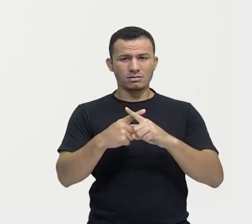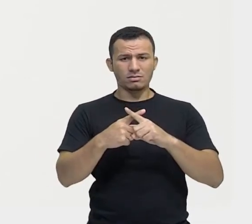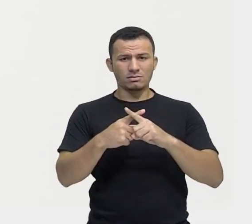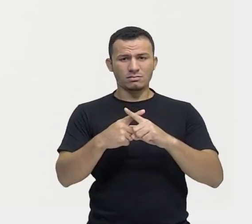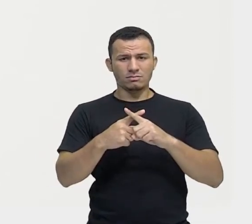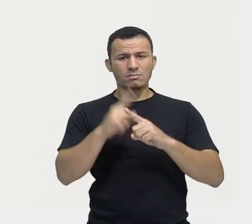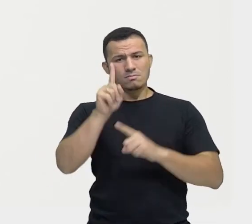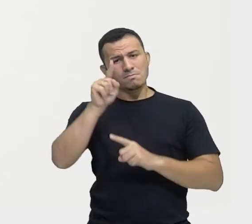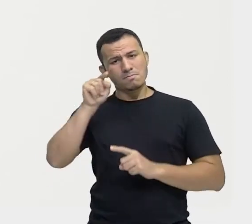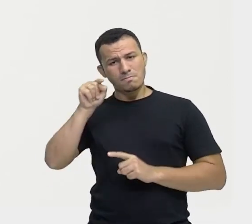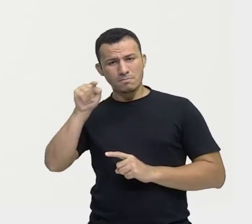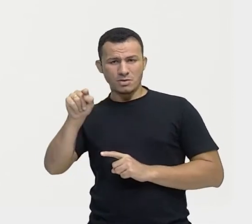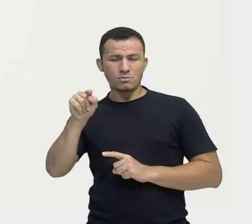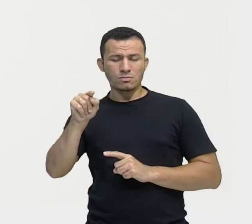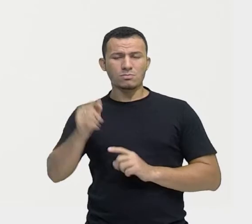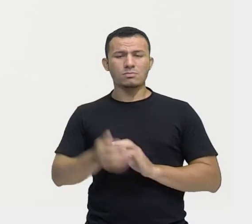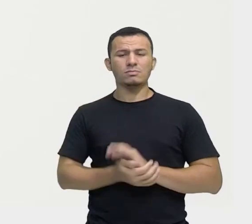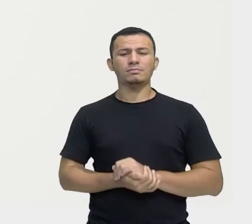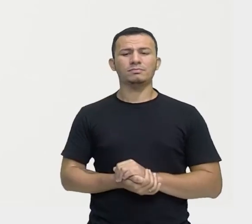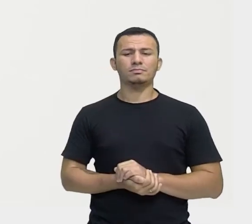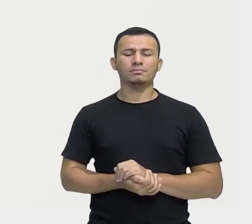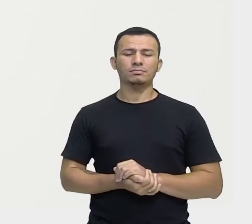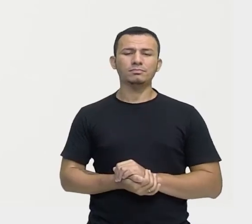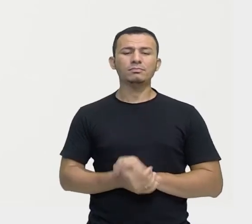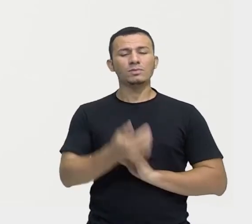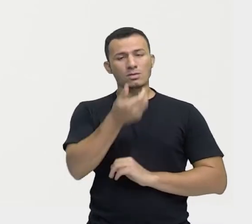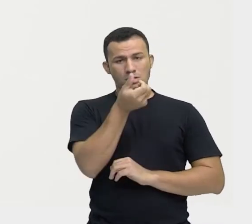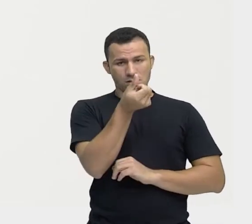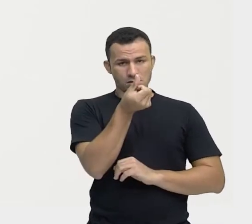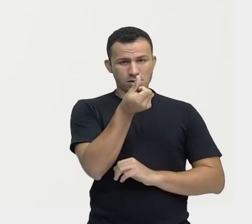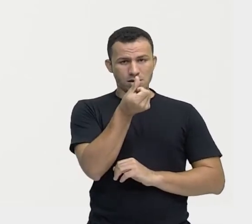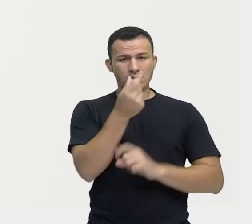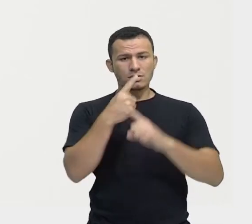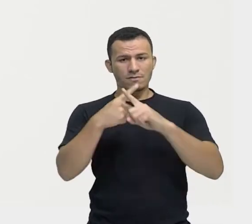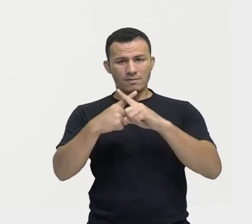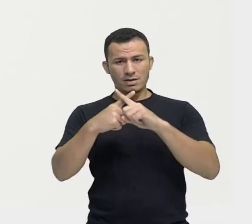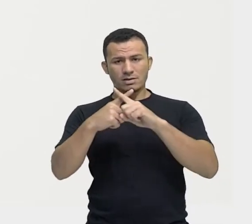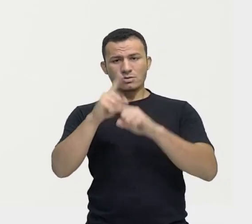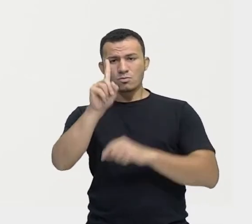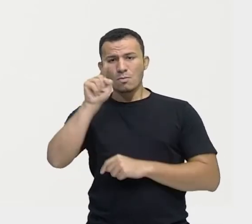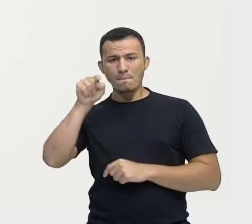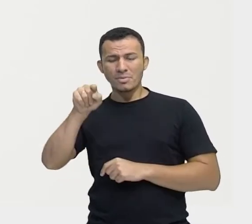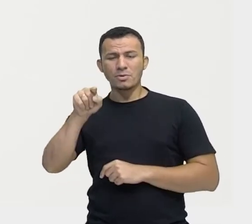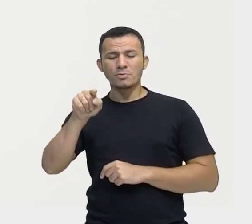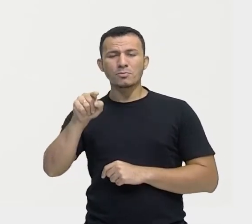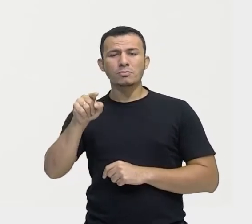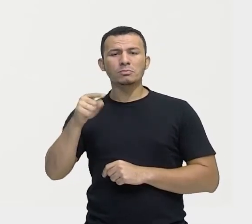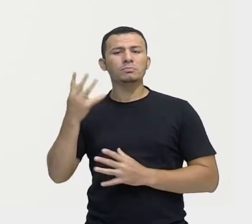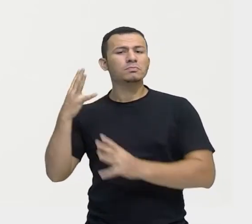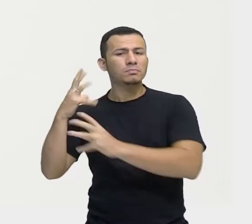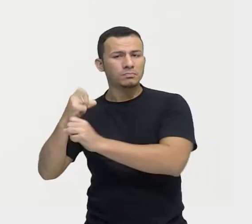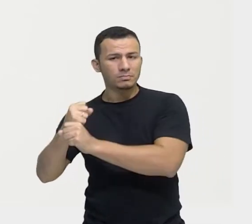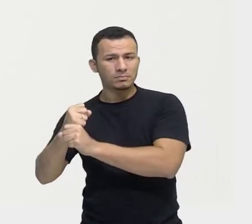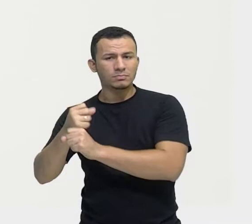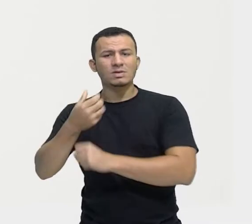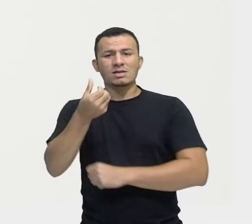tonelada? 1.000 quilos. Então, 6 vezes 1.000 é o equivalente a